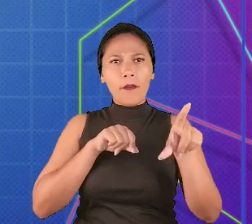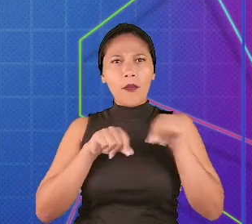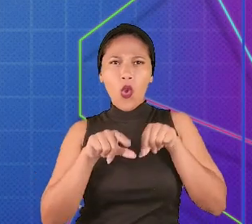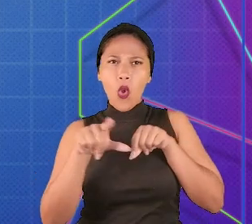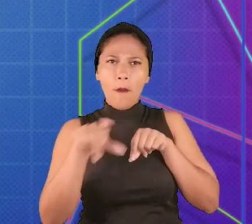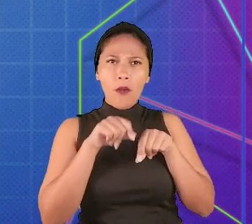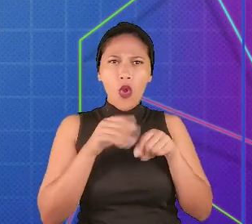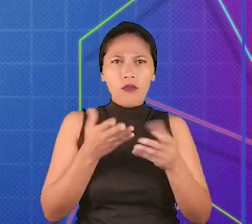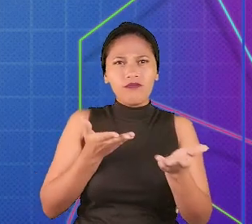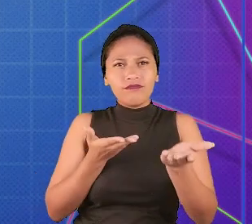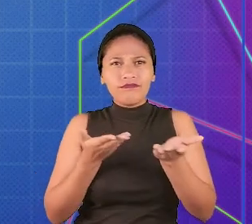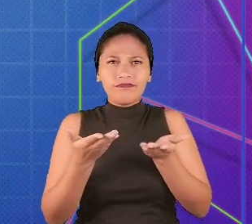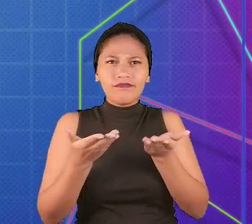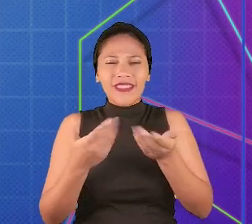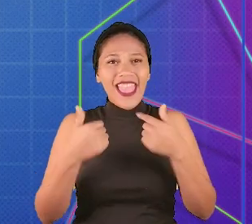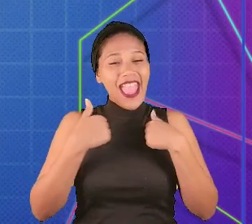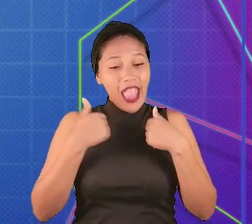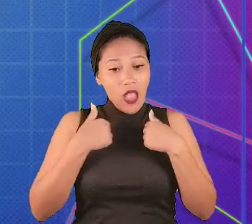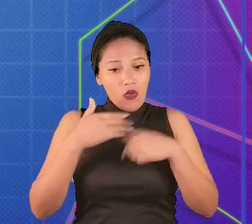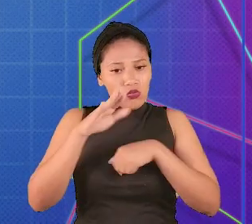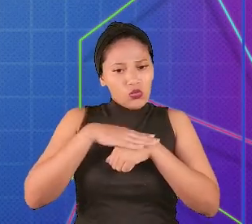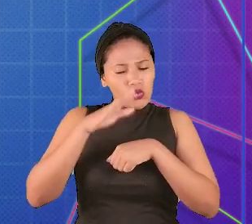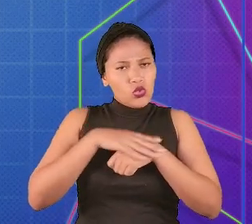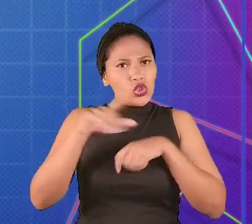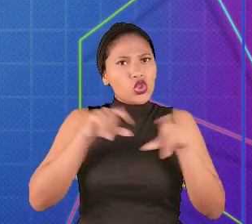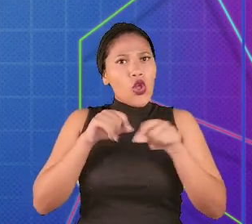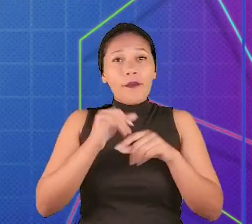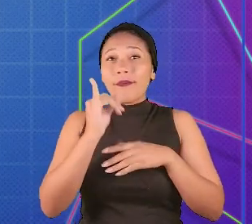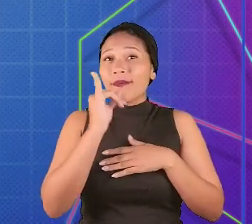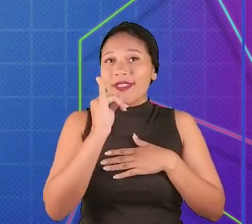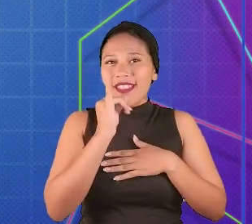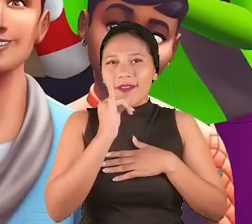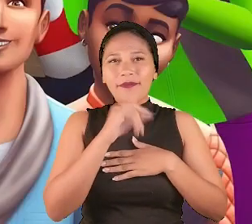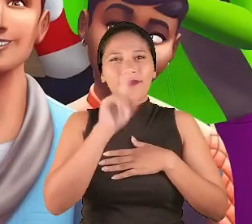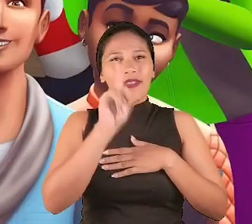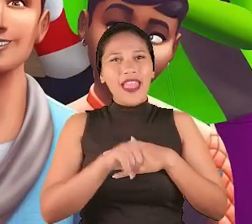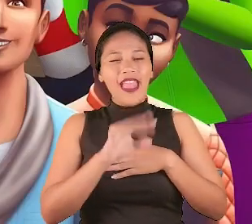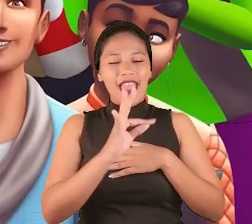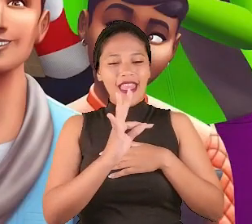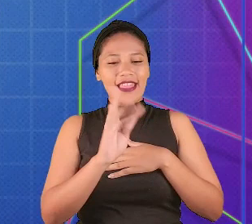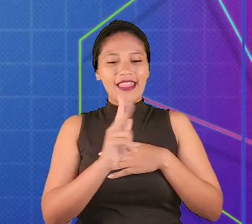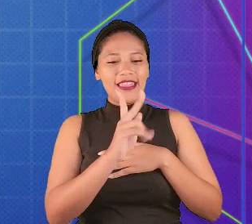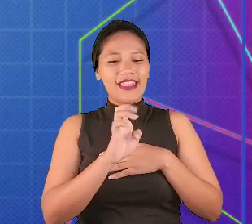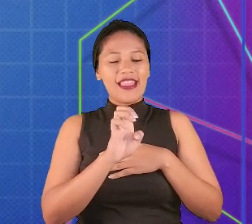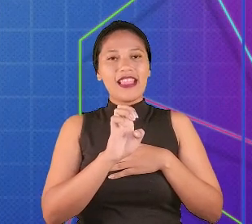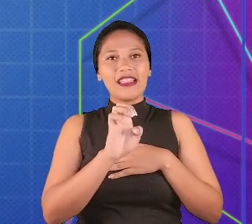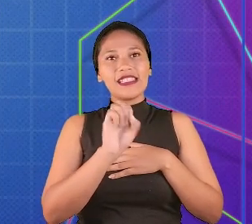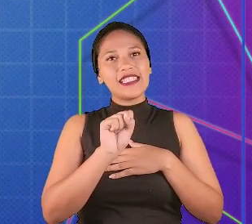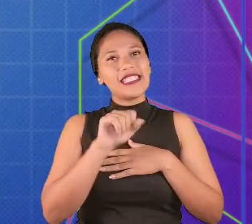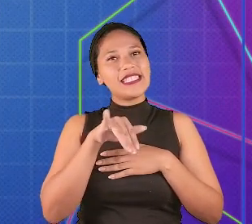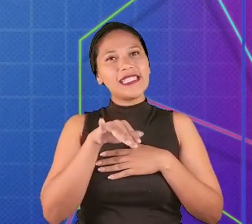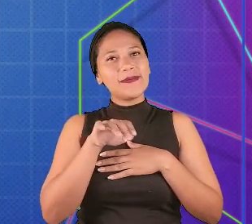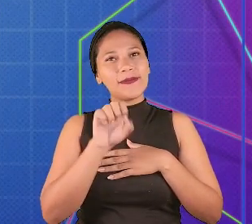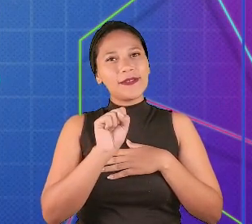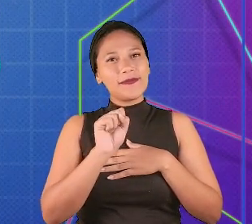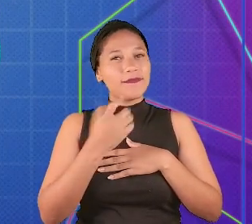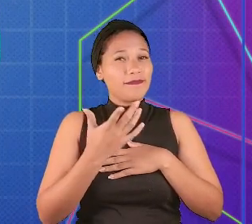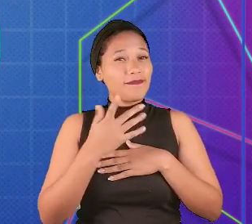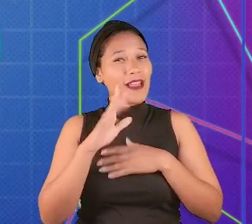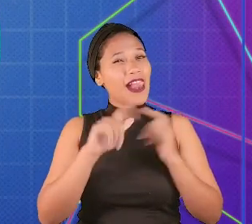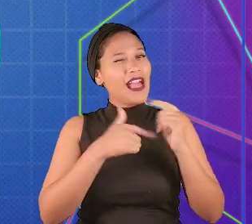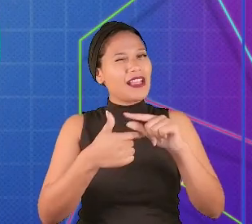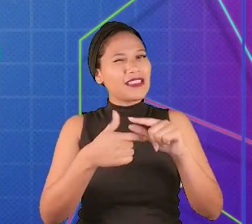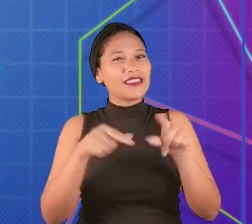escolhas, é ele quem decide os caminhos que o jogo vai tomar. Um exemplo clássico é o jogo The Sims. E por último, temos as